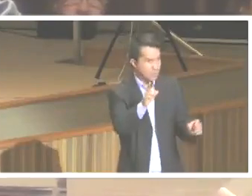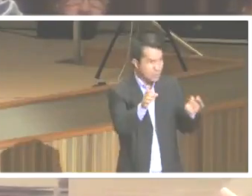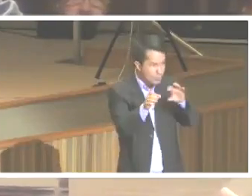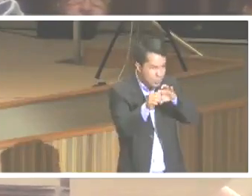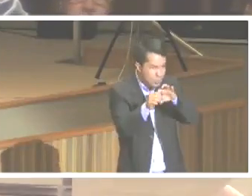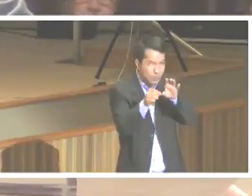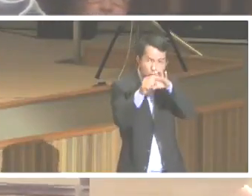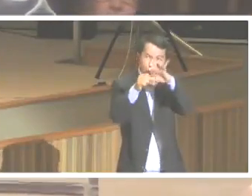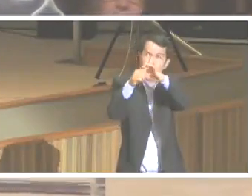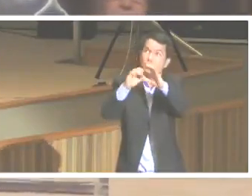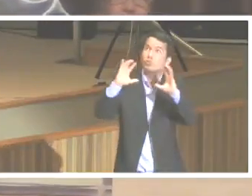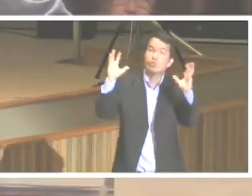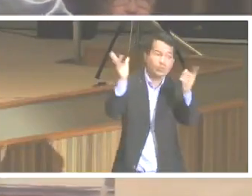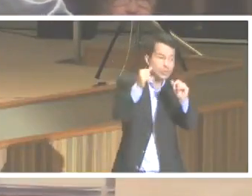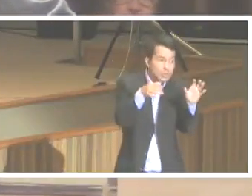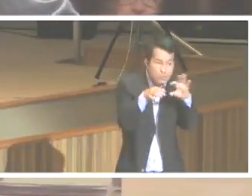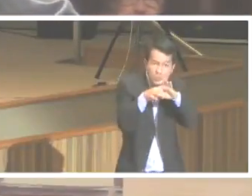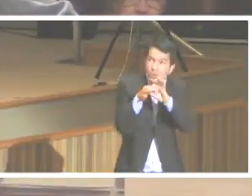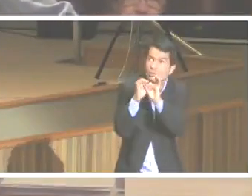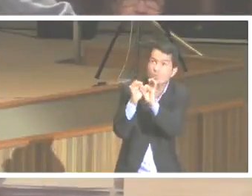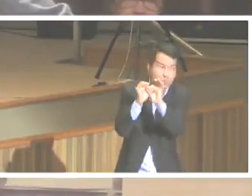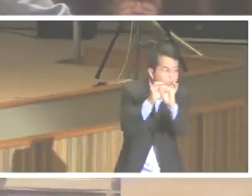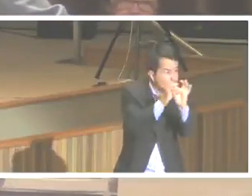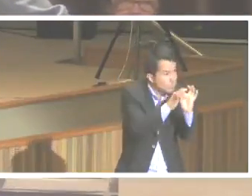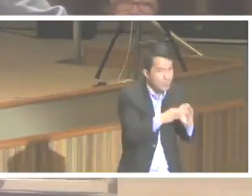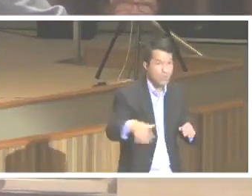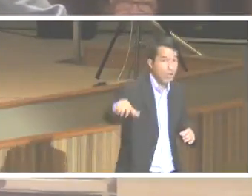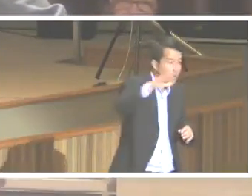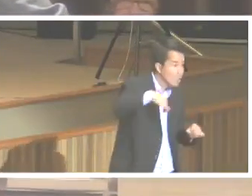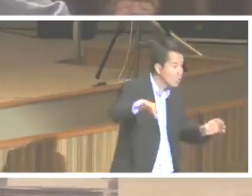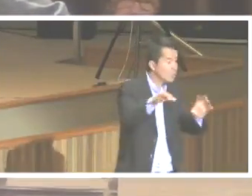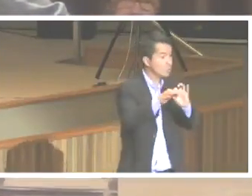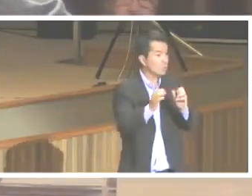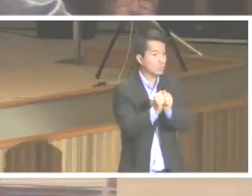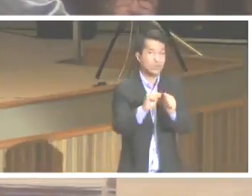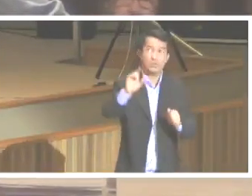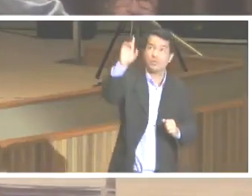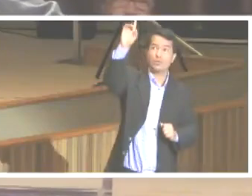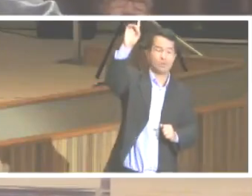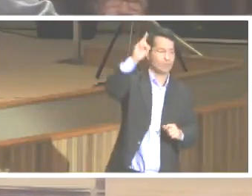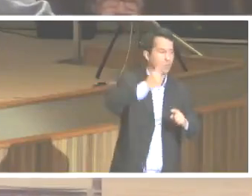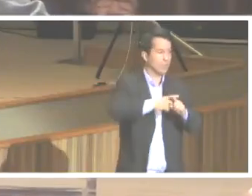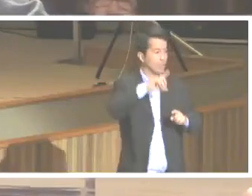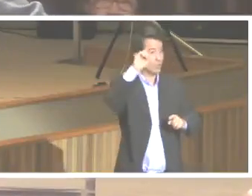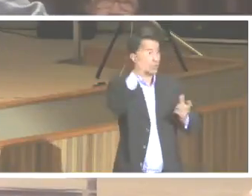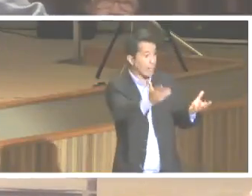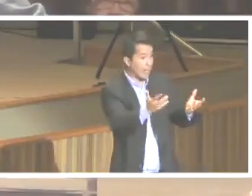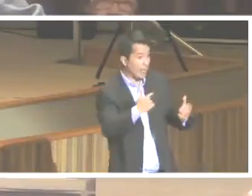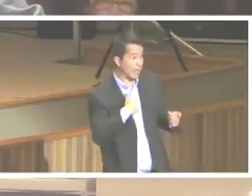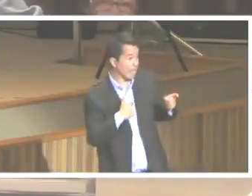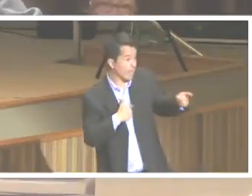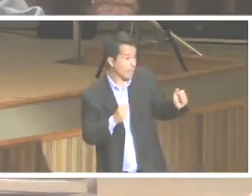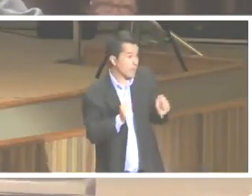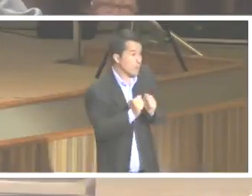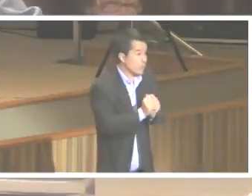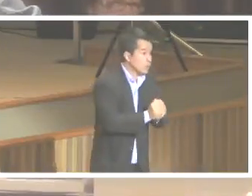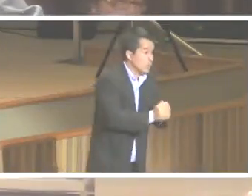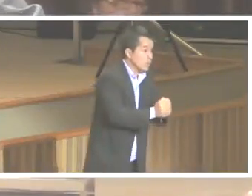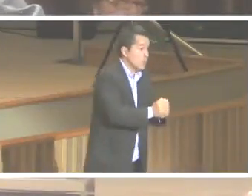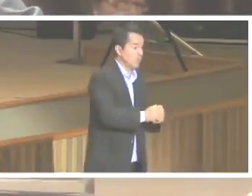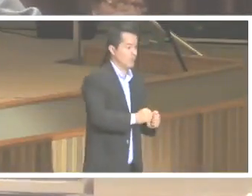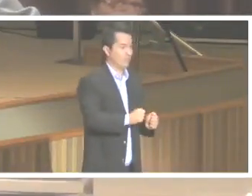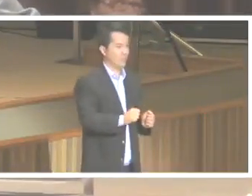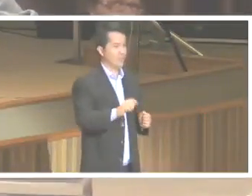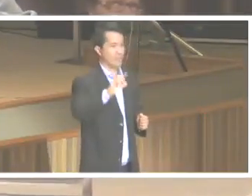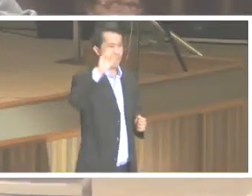planos ele nos convida para sermos parceiros dele e aí ele passa a ser a nossa certeza